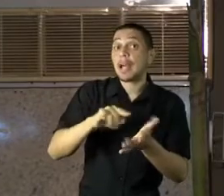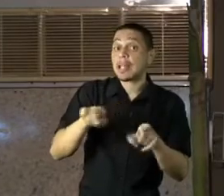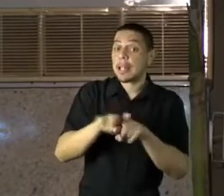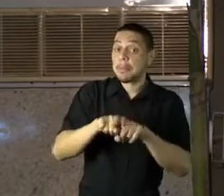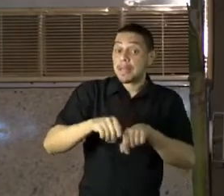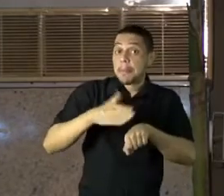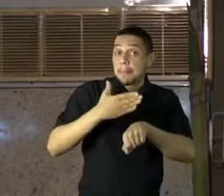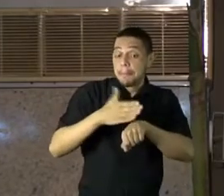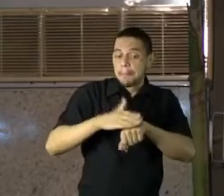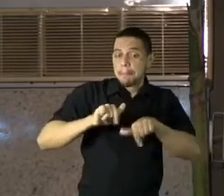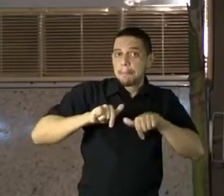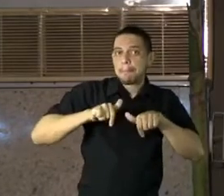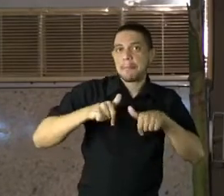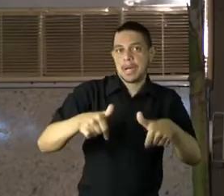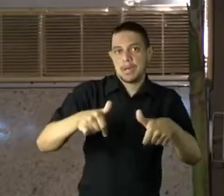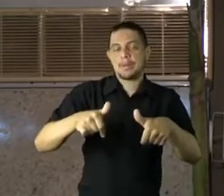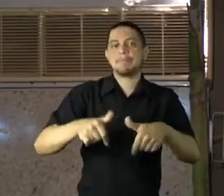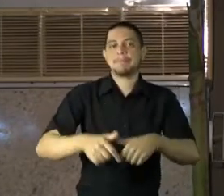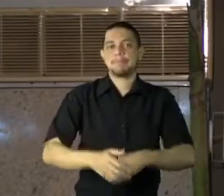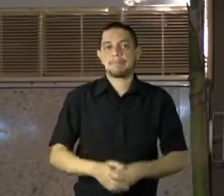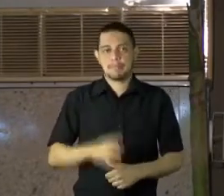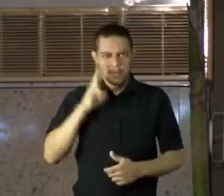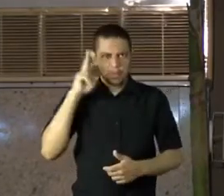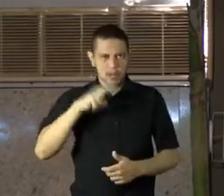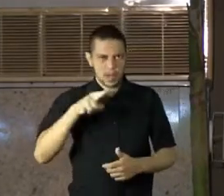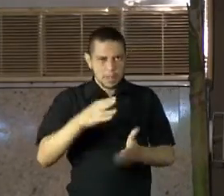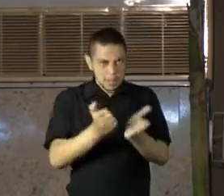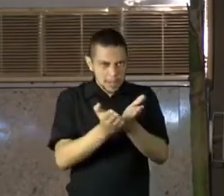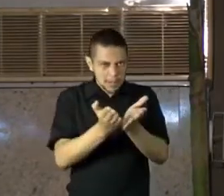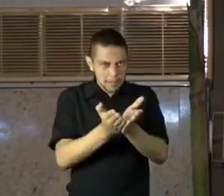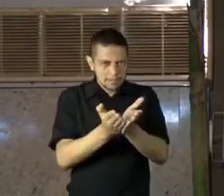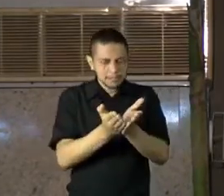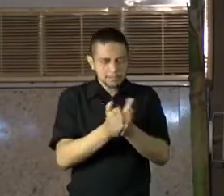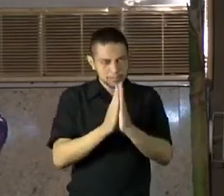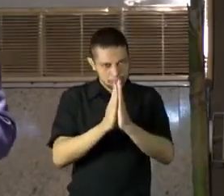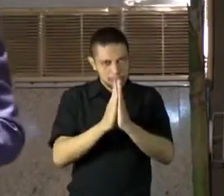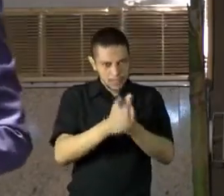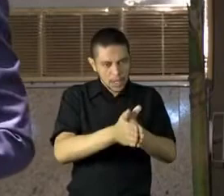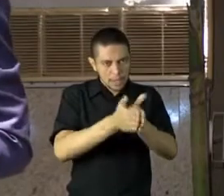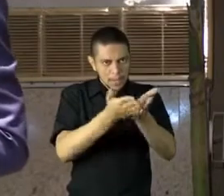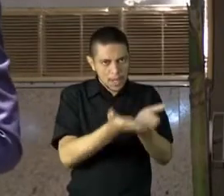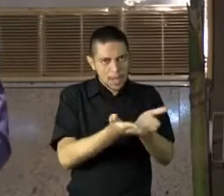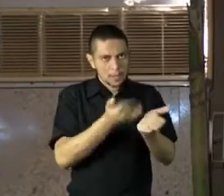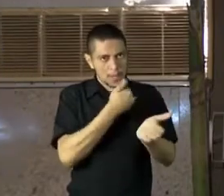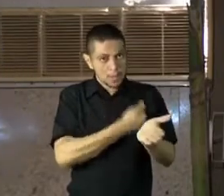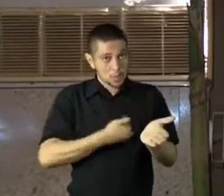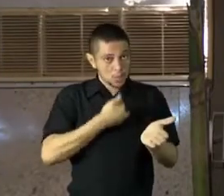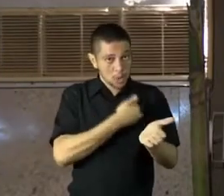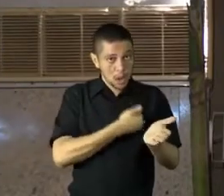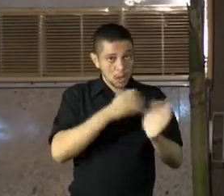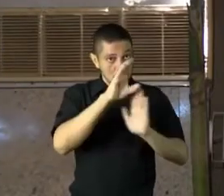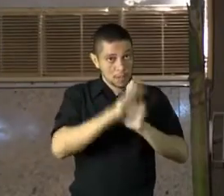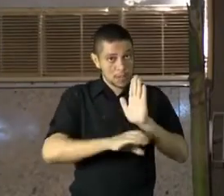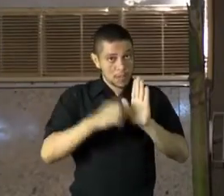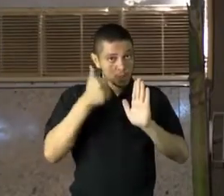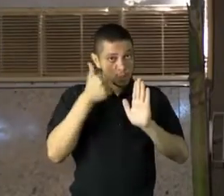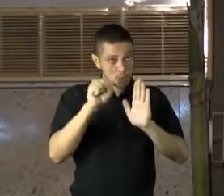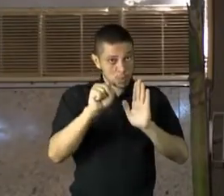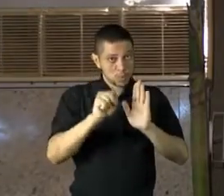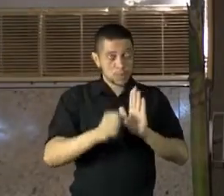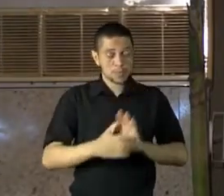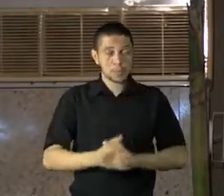de praticar mos a verdade vamos a Bíblia Abra o seu A sua Bíblia então por favor do Evangelho de João no capítulo